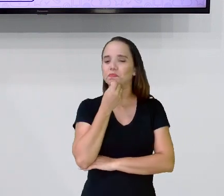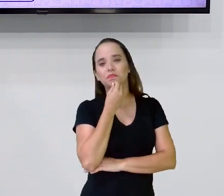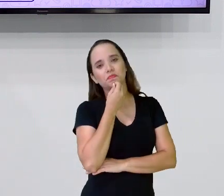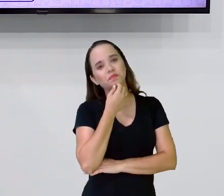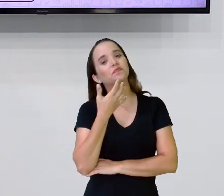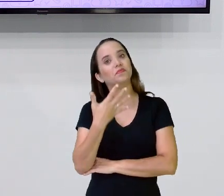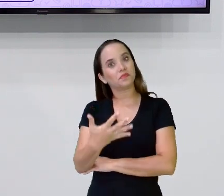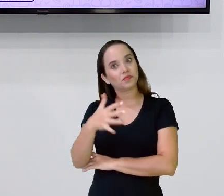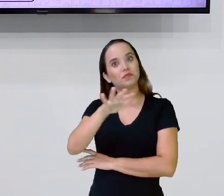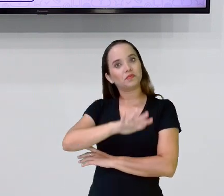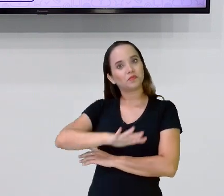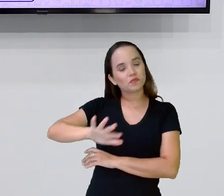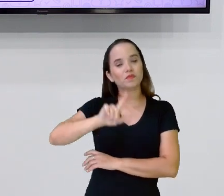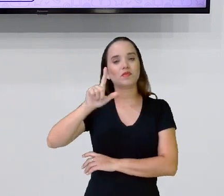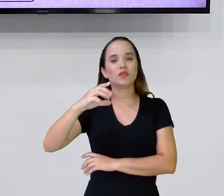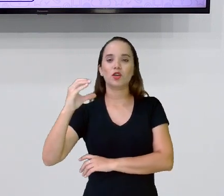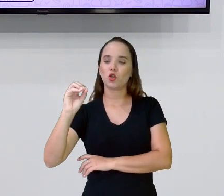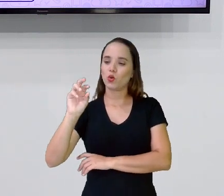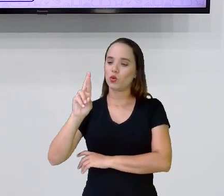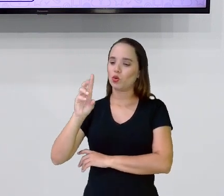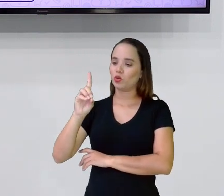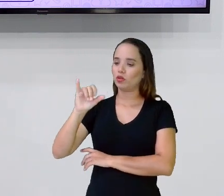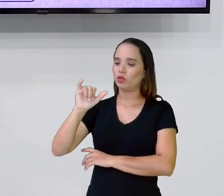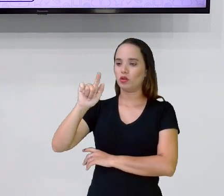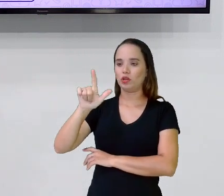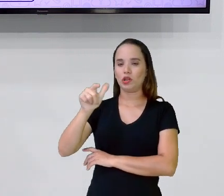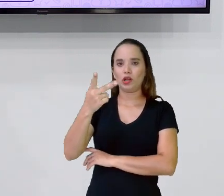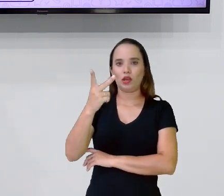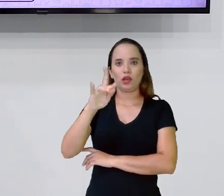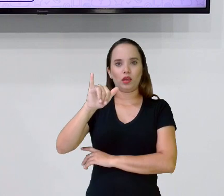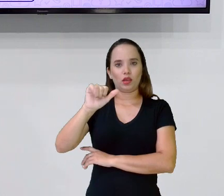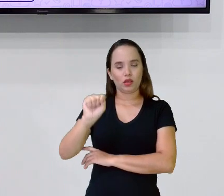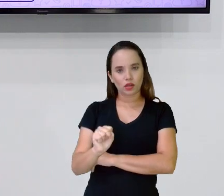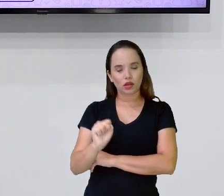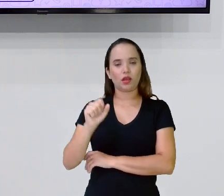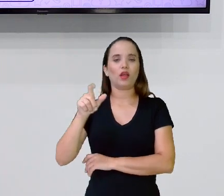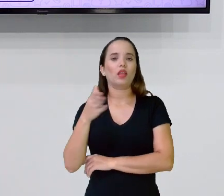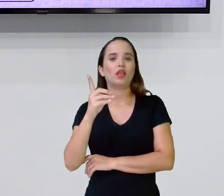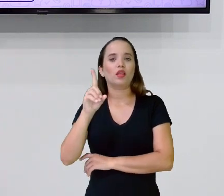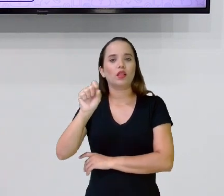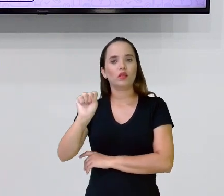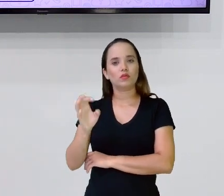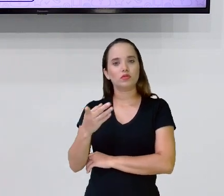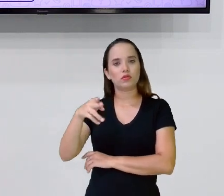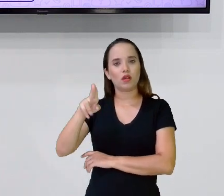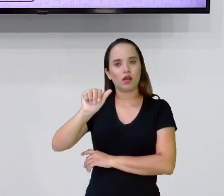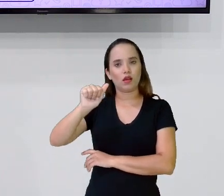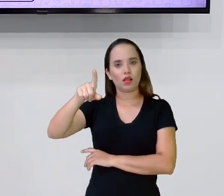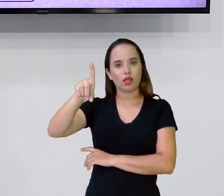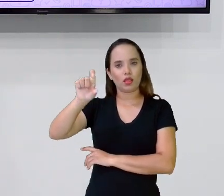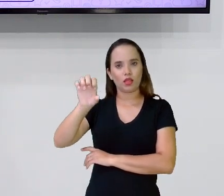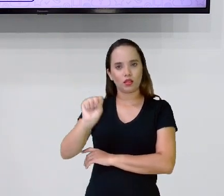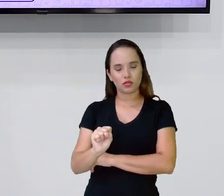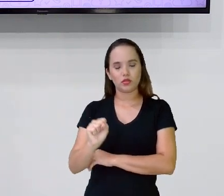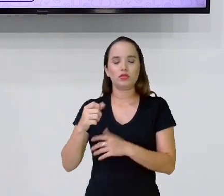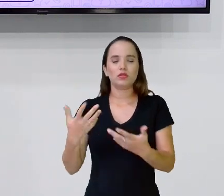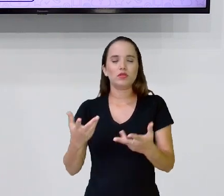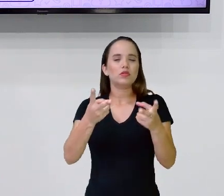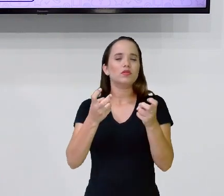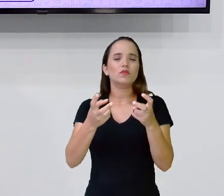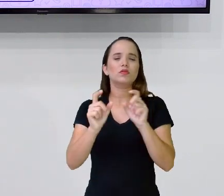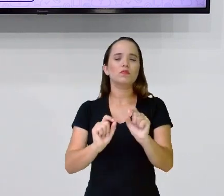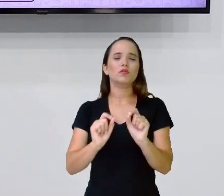lugar aí é a Cordilheira dos Andes, tá? E o que é que a gente consegue observar aqui? A gente consegue observar uma dinâmica, a